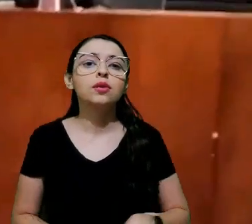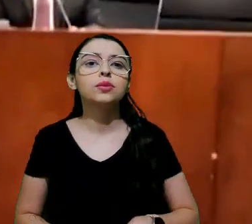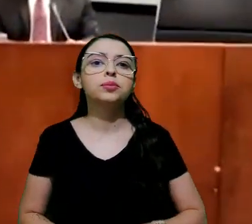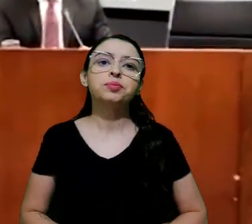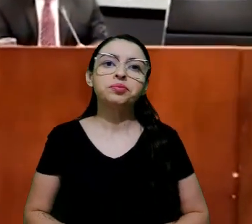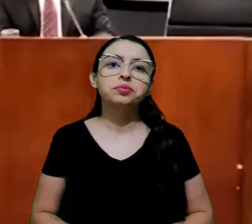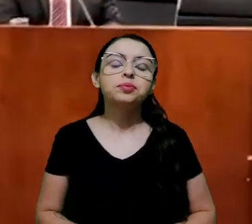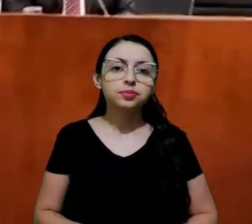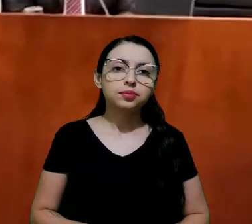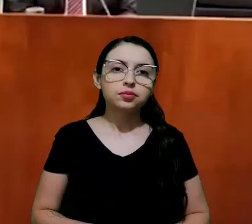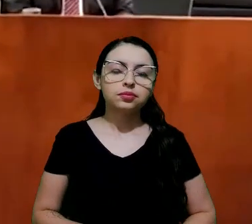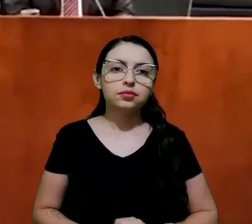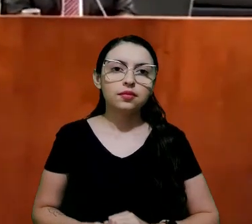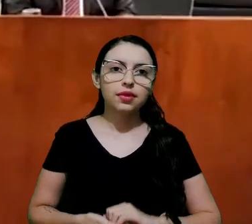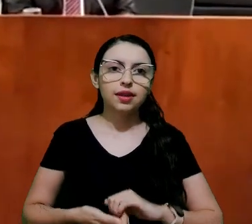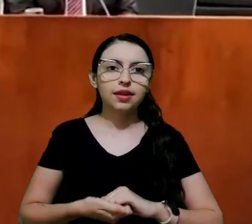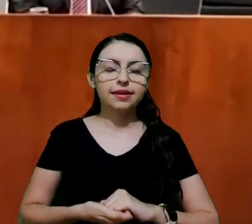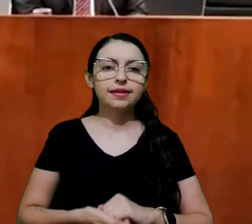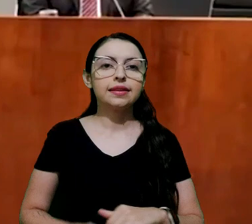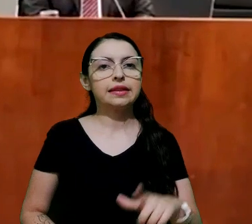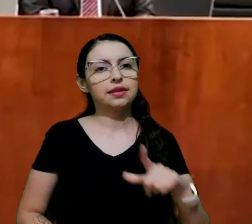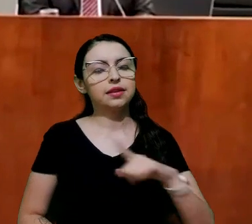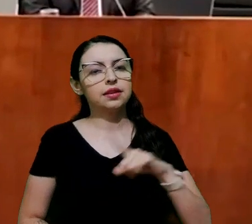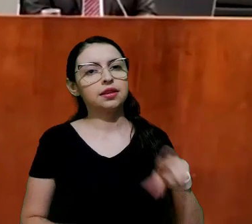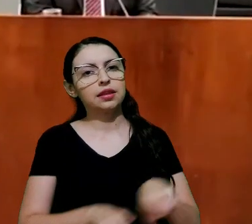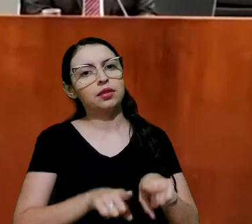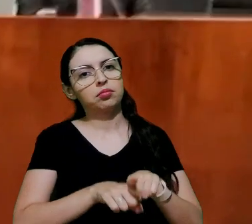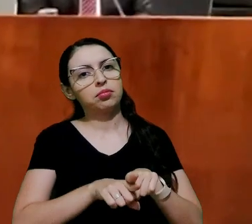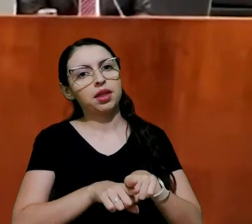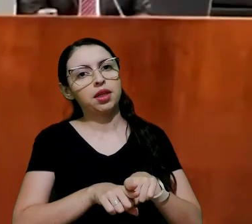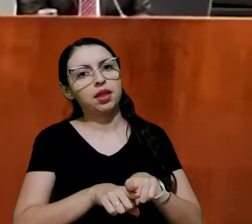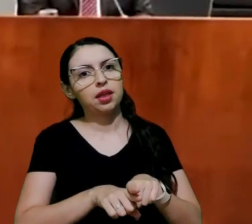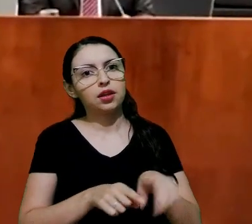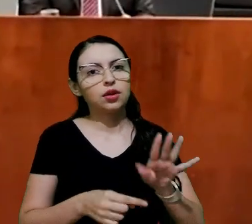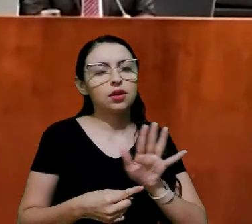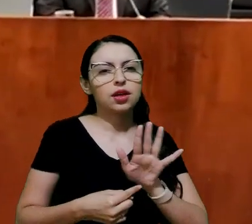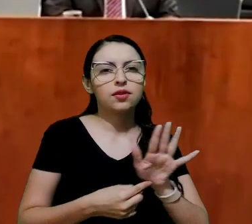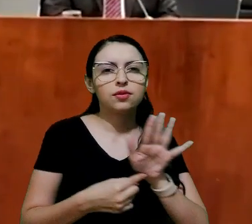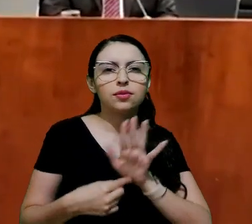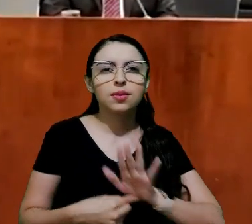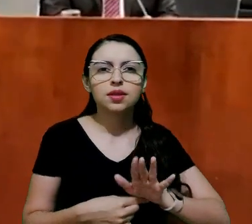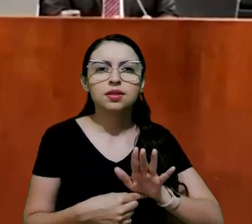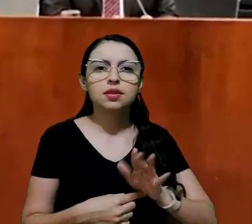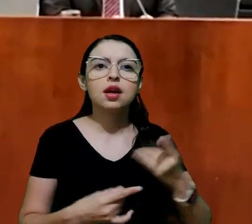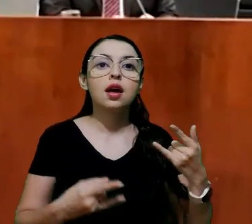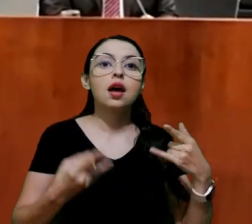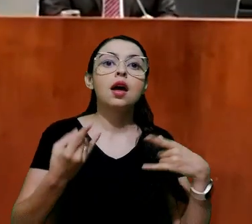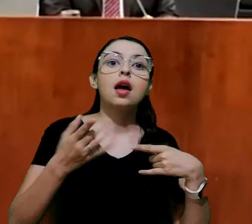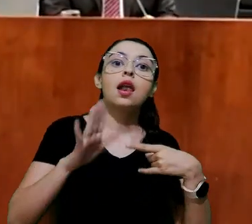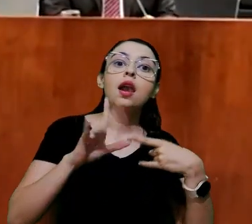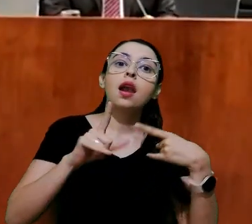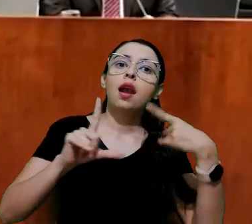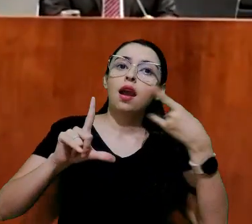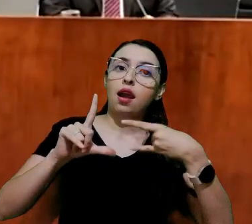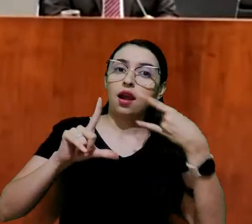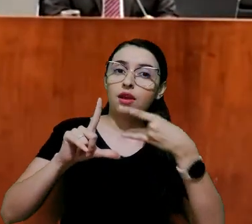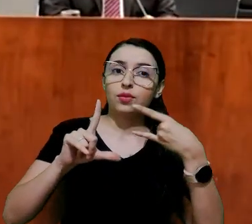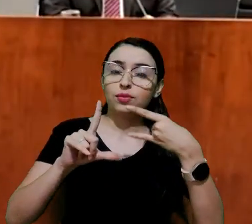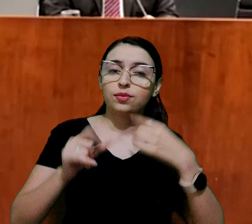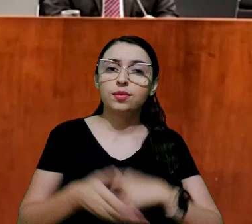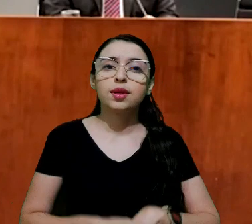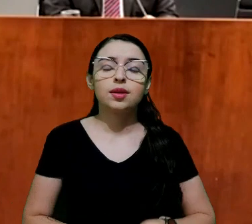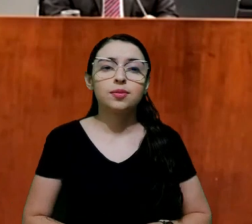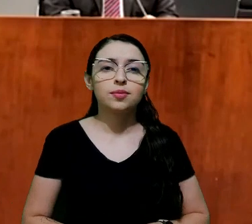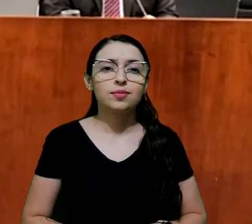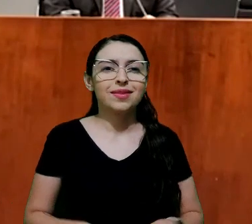e aqueles que nos assistem online pelo Zoom. Muita alegria,